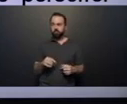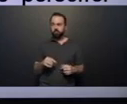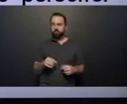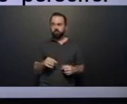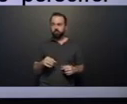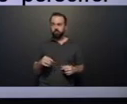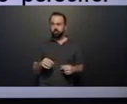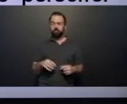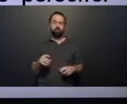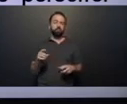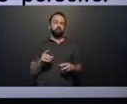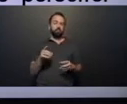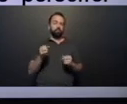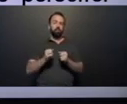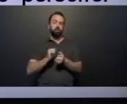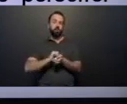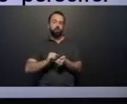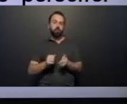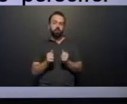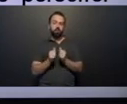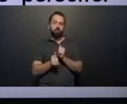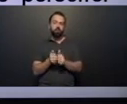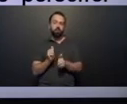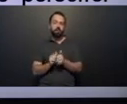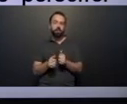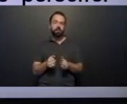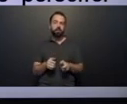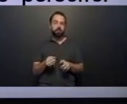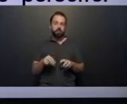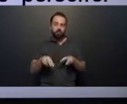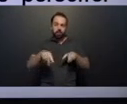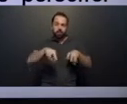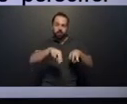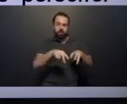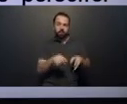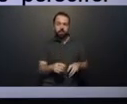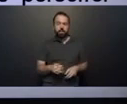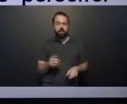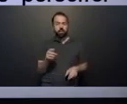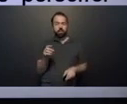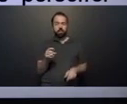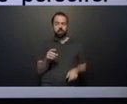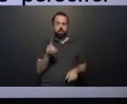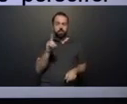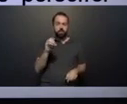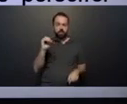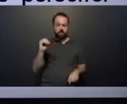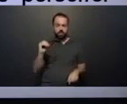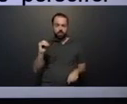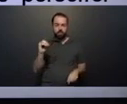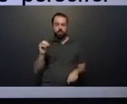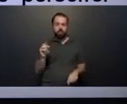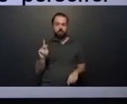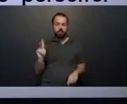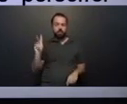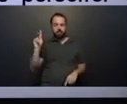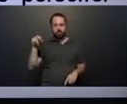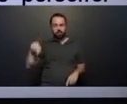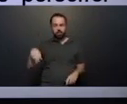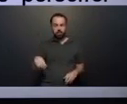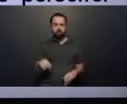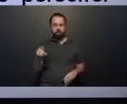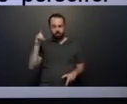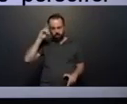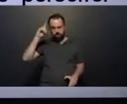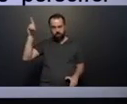nesta pista? Então, nós temos duas informações importantes aqui. Vou repetir essa questão do diâmetro. O diâmetro da